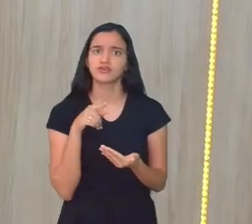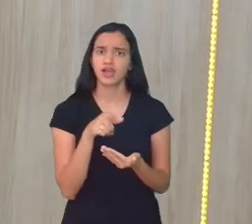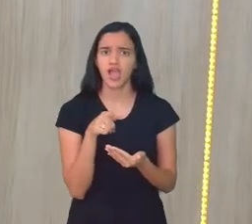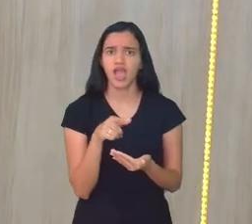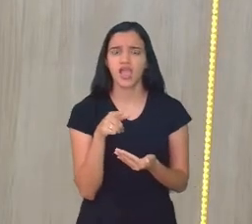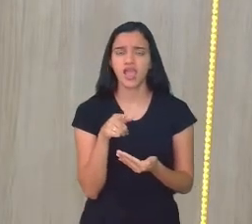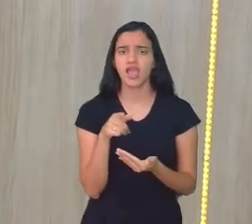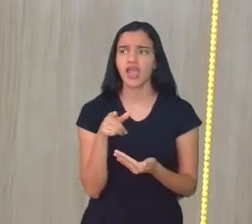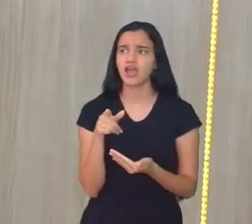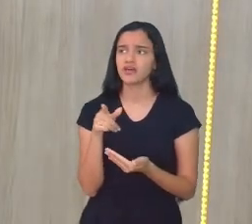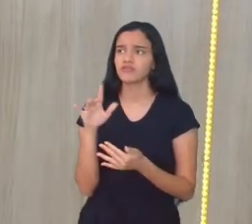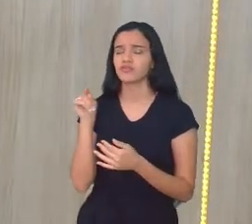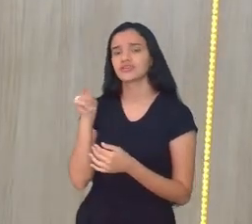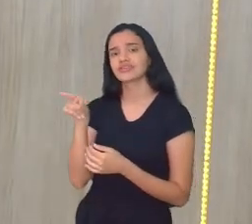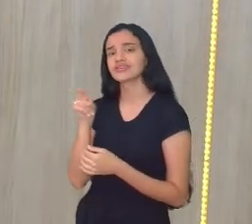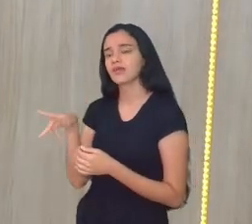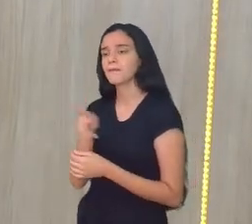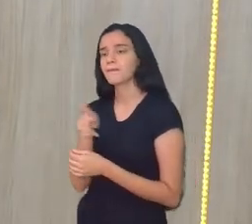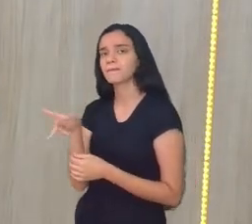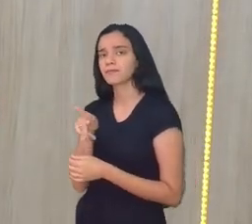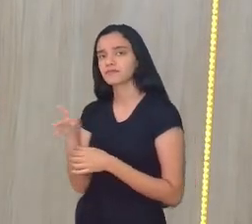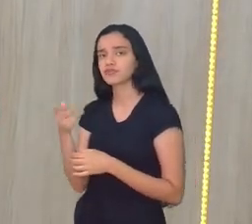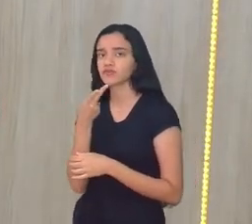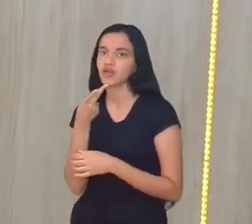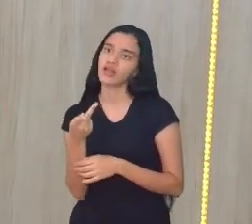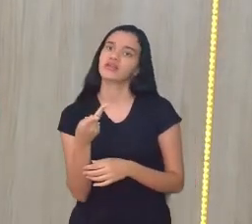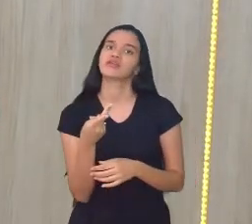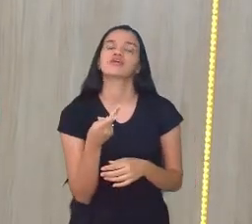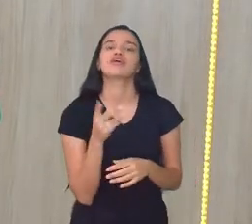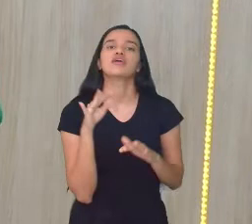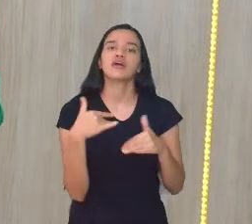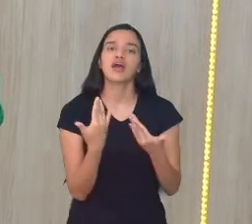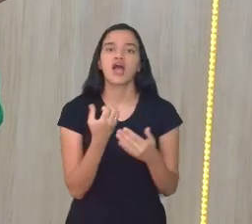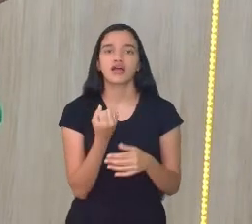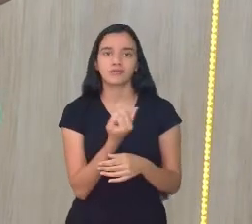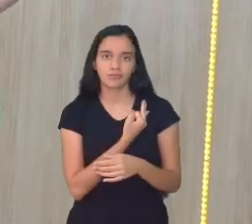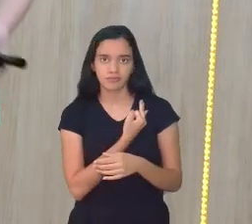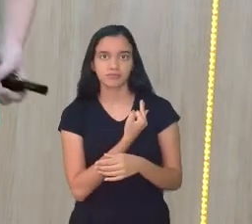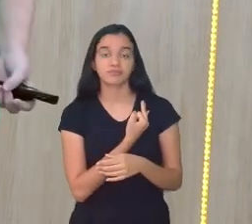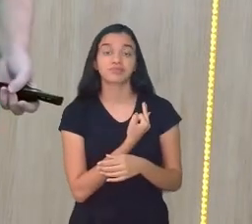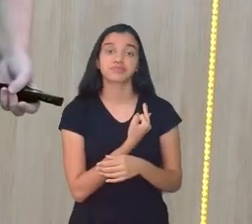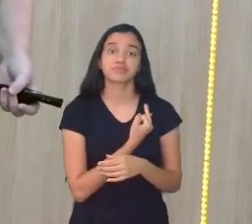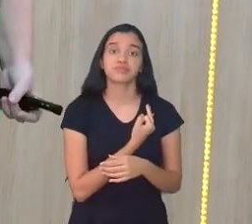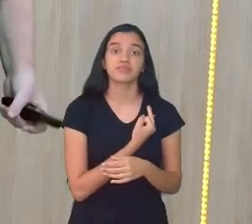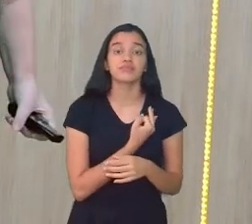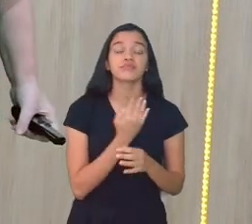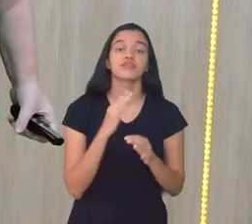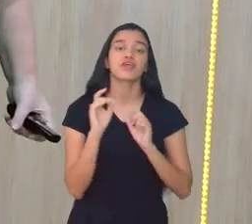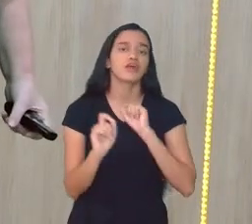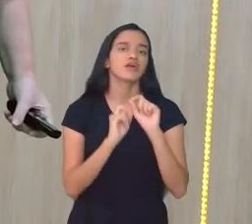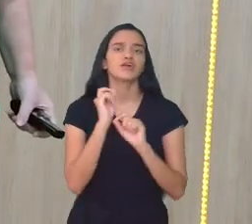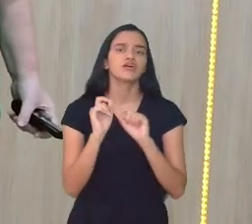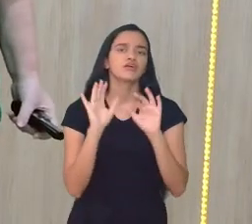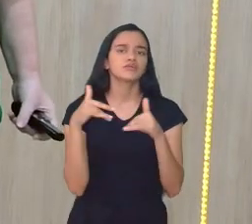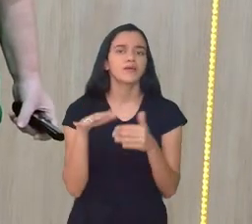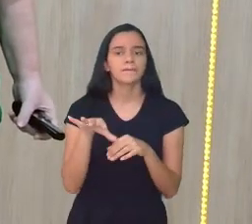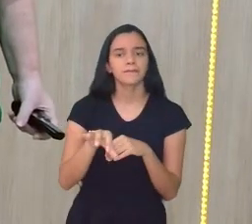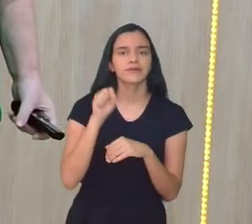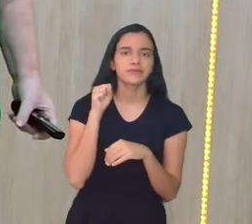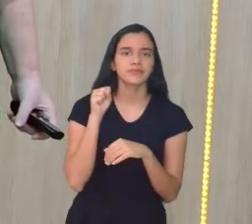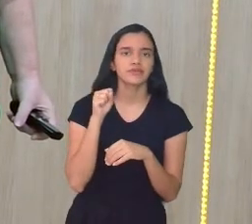Vou só destacar uma coisa que ele falou, né? Então, as decomposições. A decomposição, quando a gente pega um